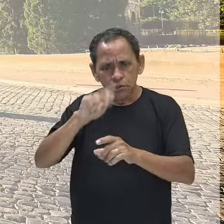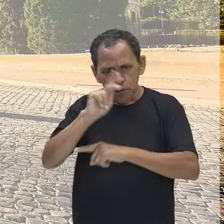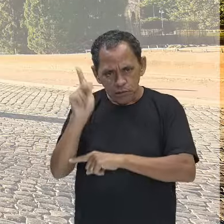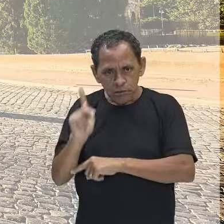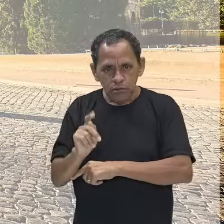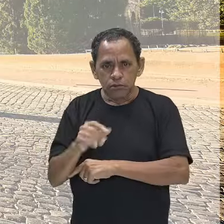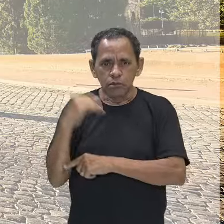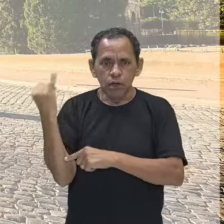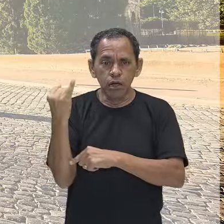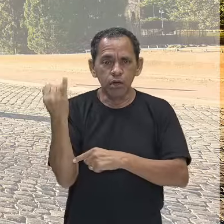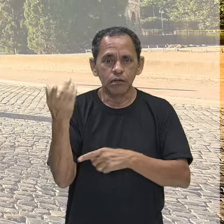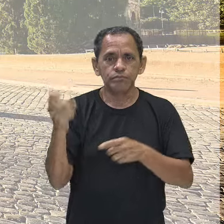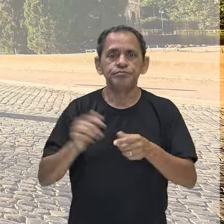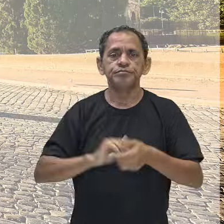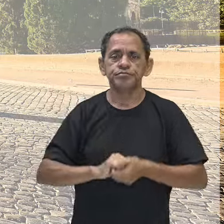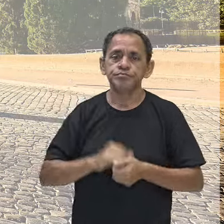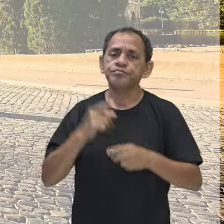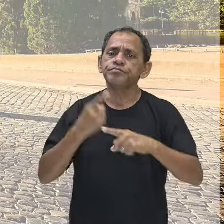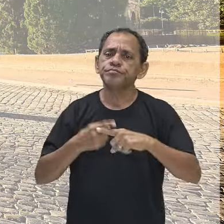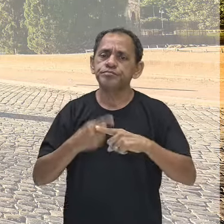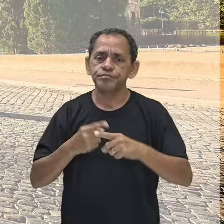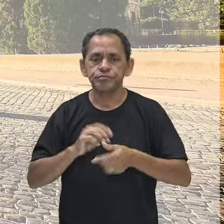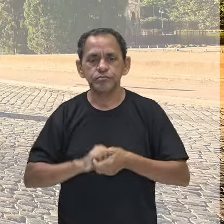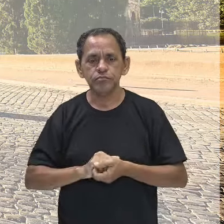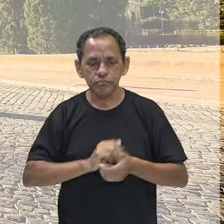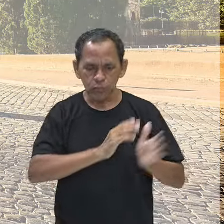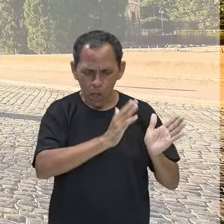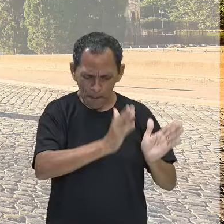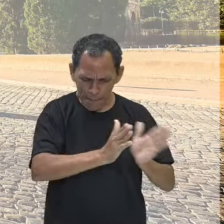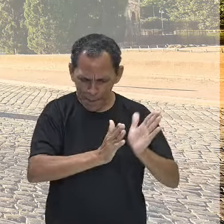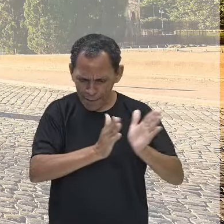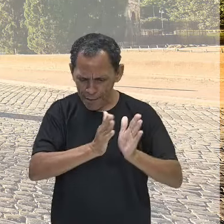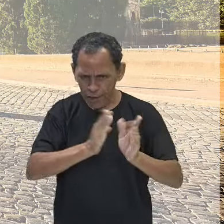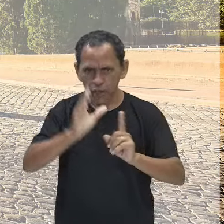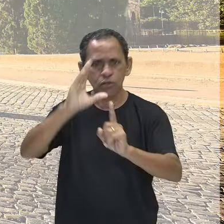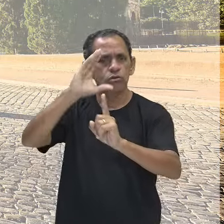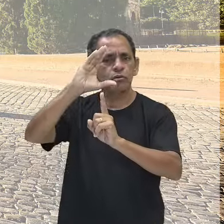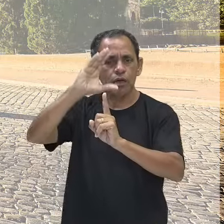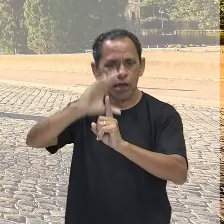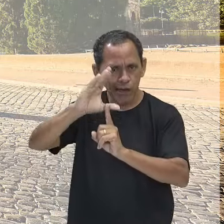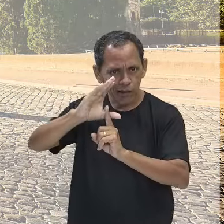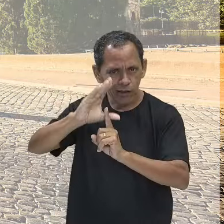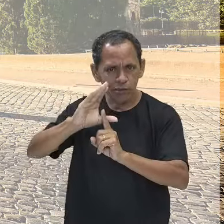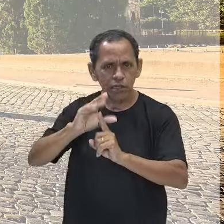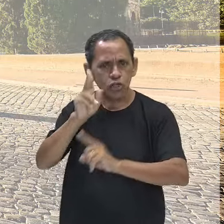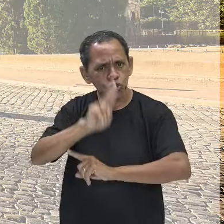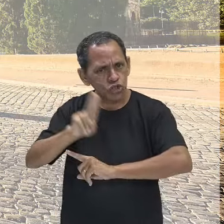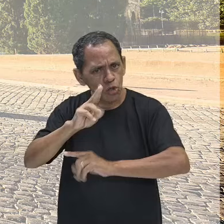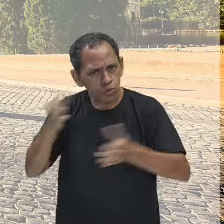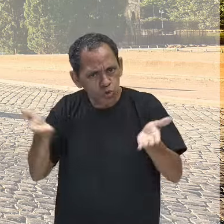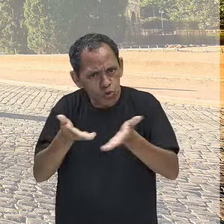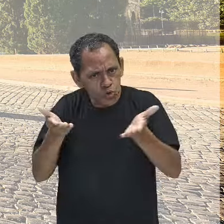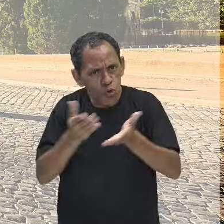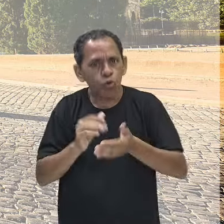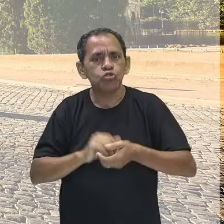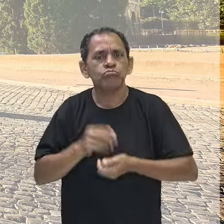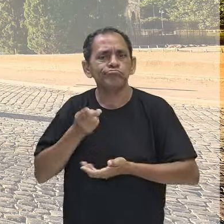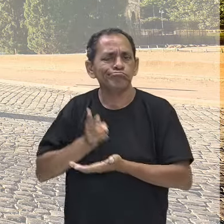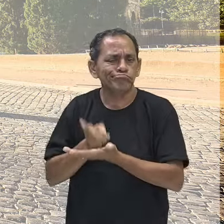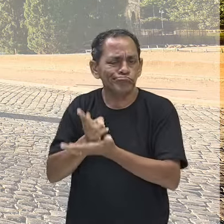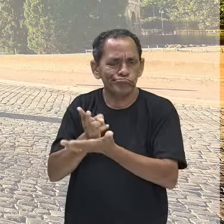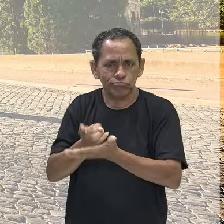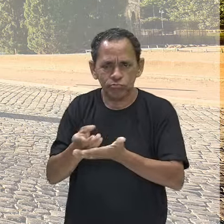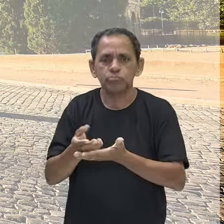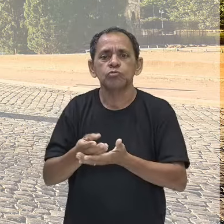importante que a própria temporalidade, o calendário que a gente utiliza hoje, inclusive continuou utilizando nos dias